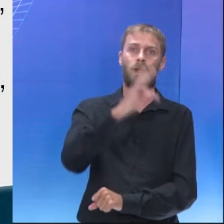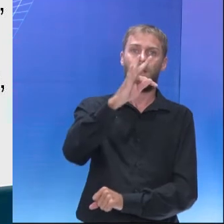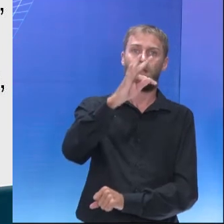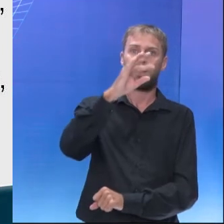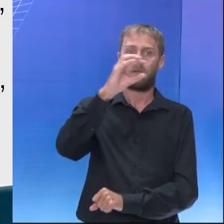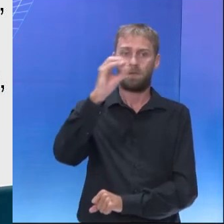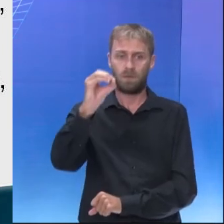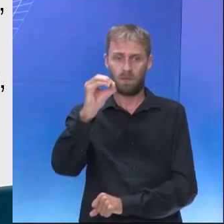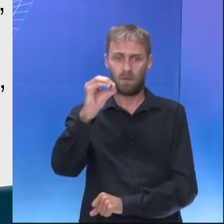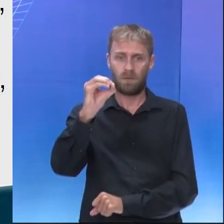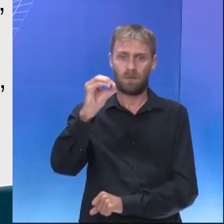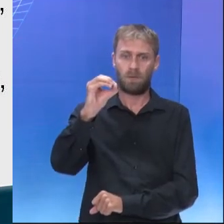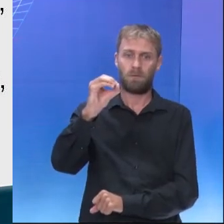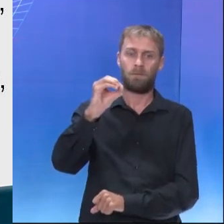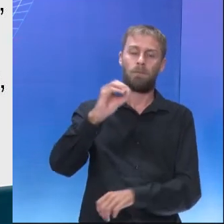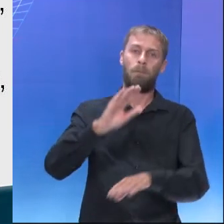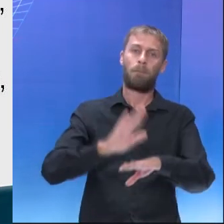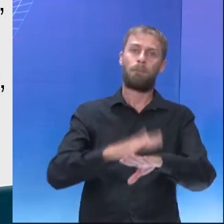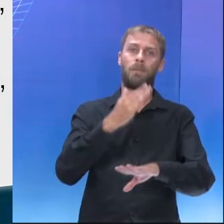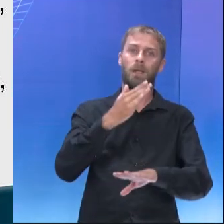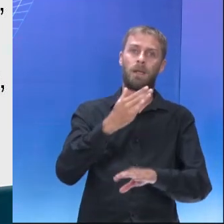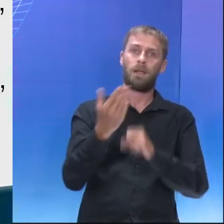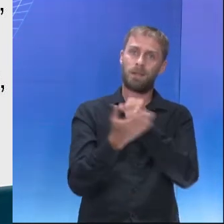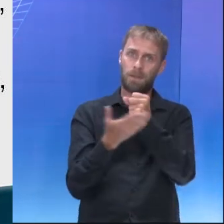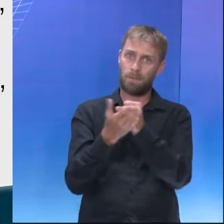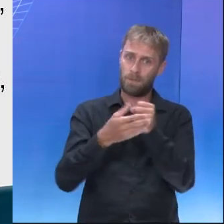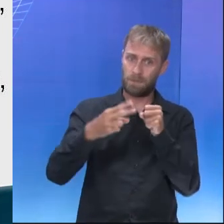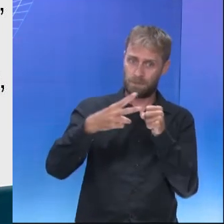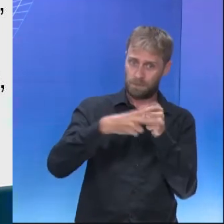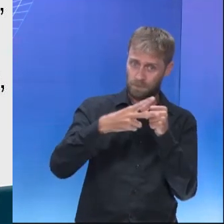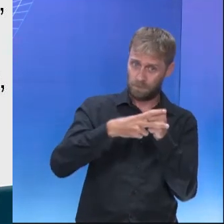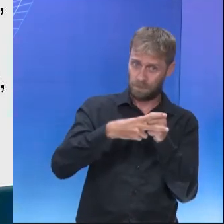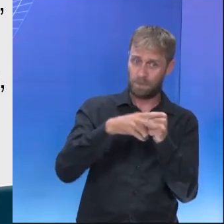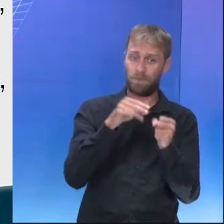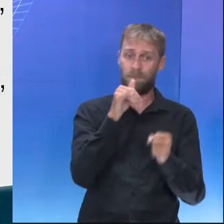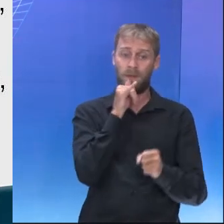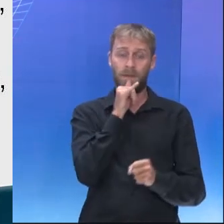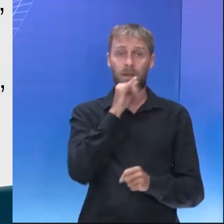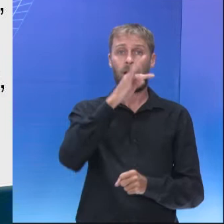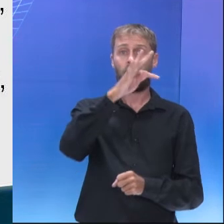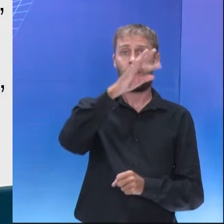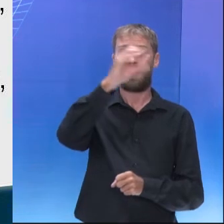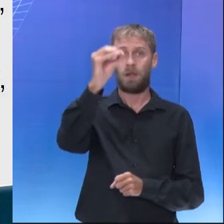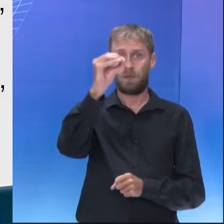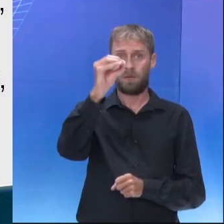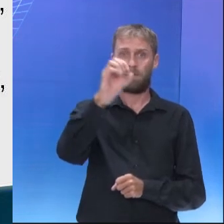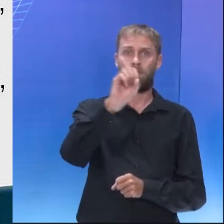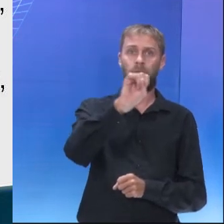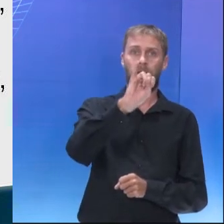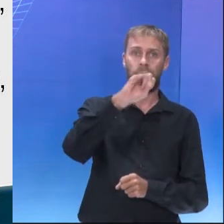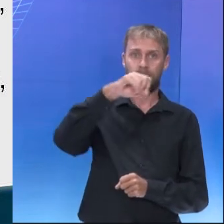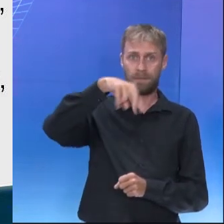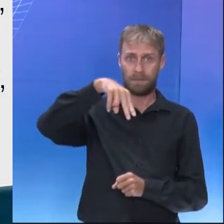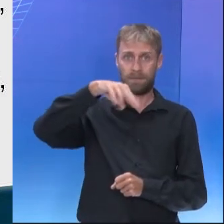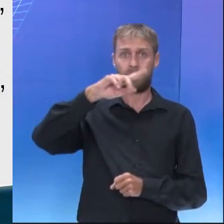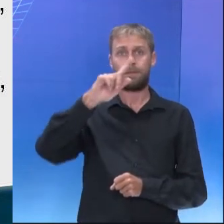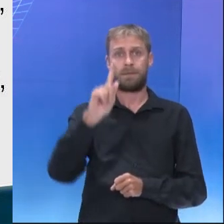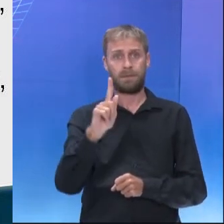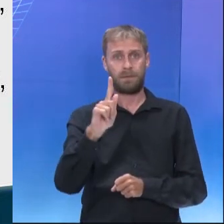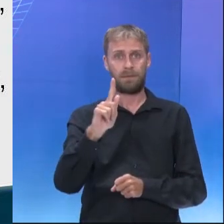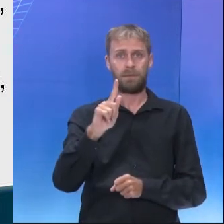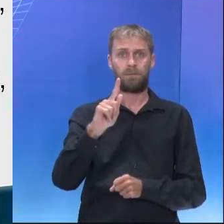O to plus the base form of the verb, for example, to sing, to dance, to